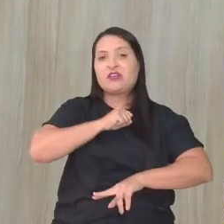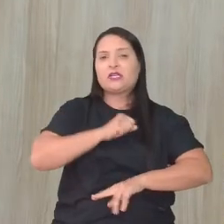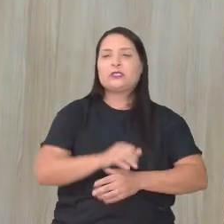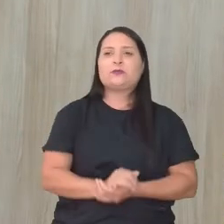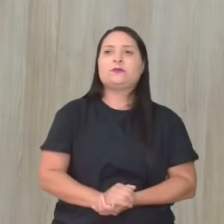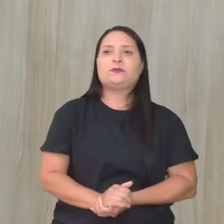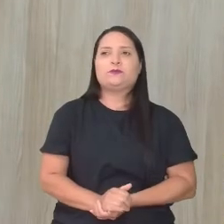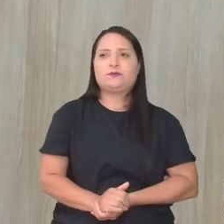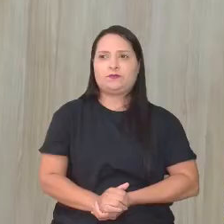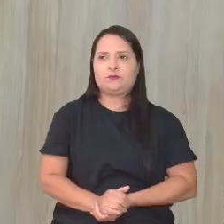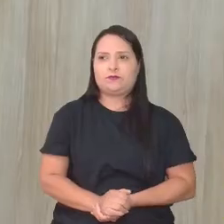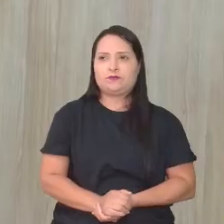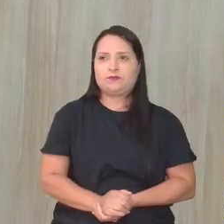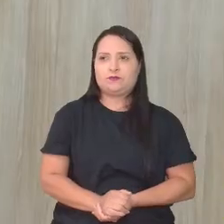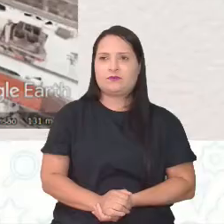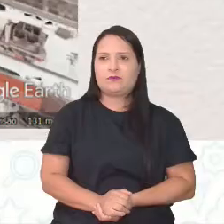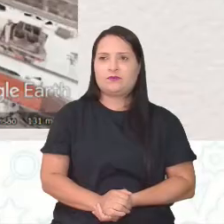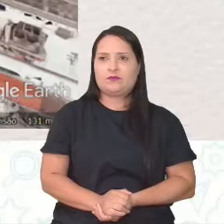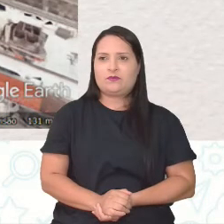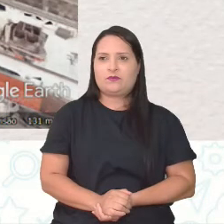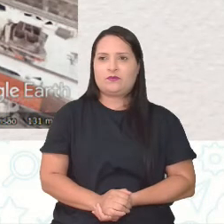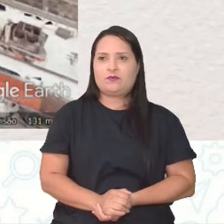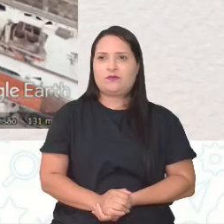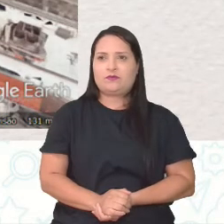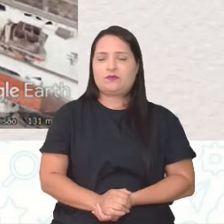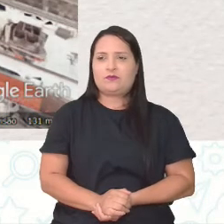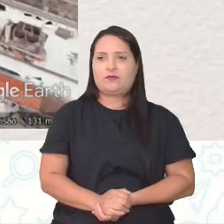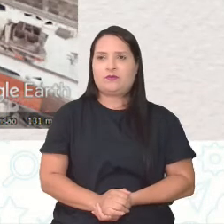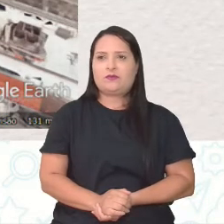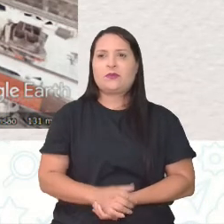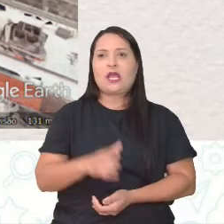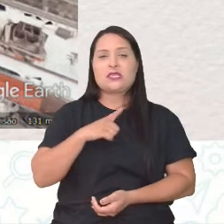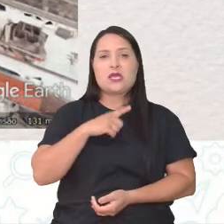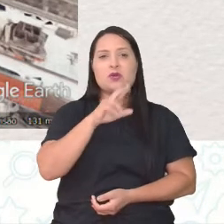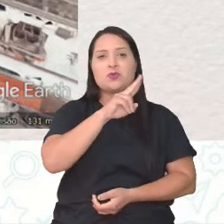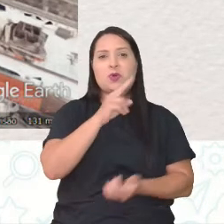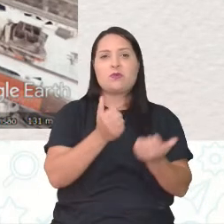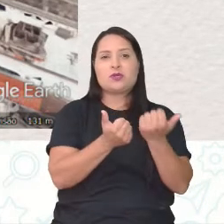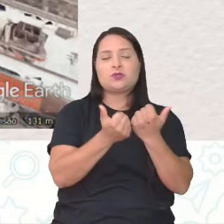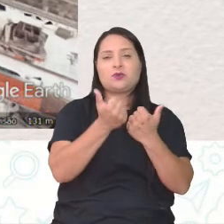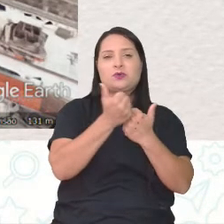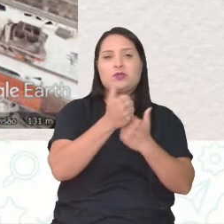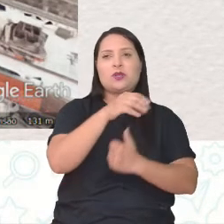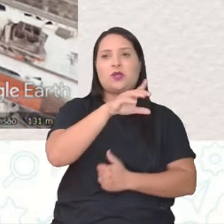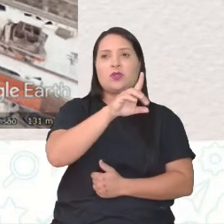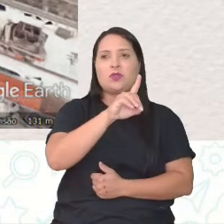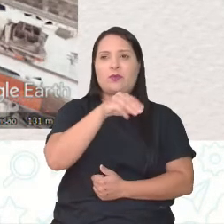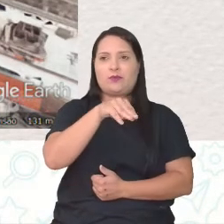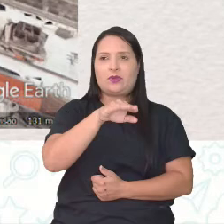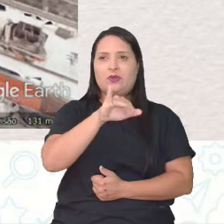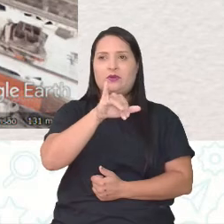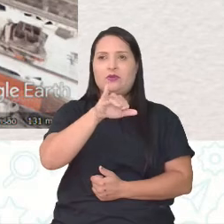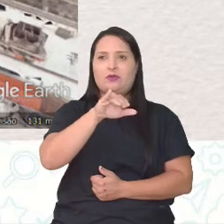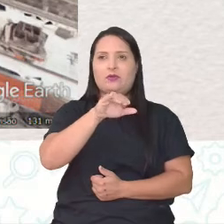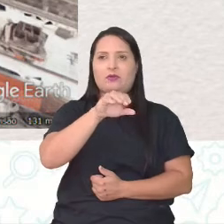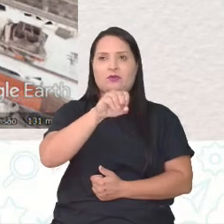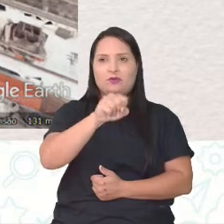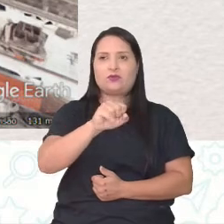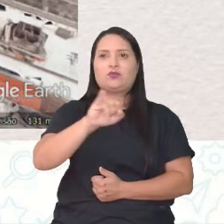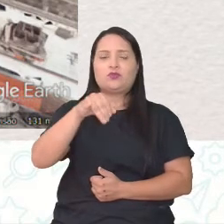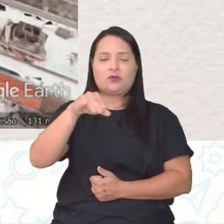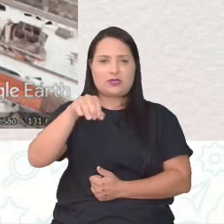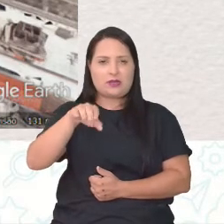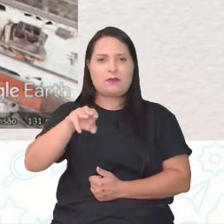aí a nossa rua Senzala Velha, que hoje é chamada de Rua Domingos José Martins, certo? E próximo aí, de